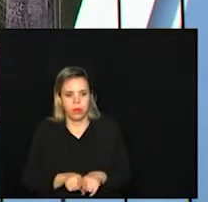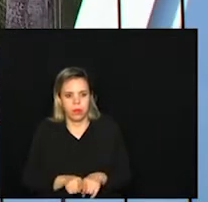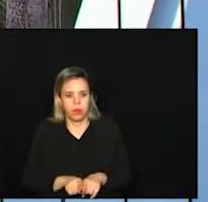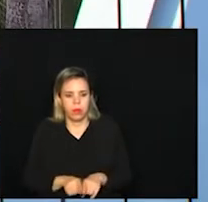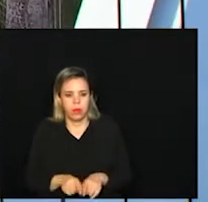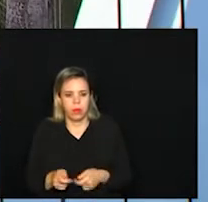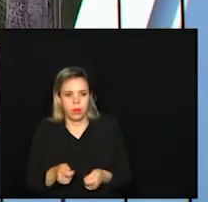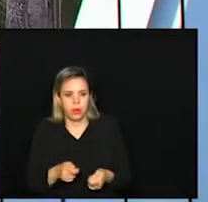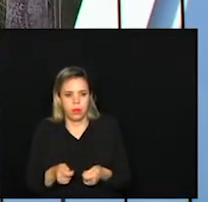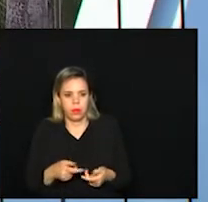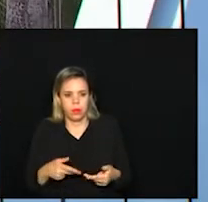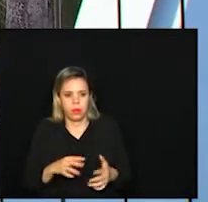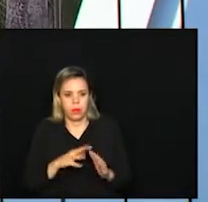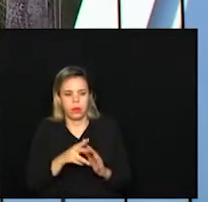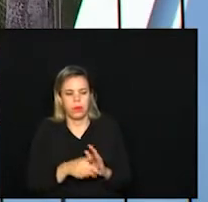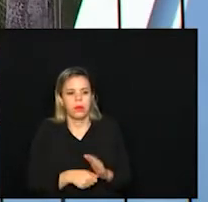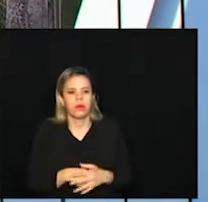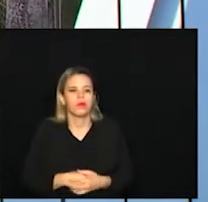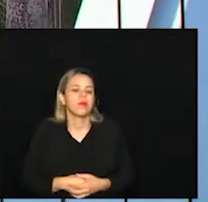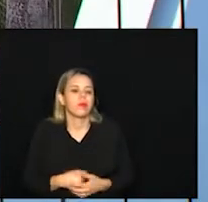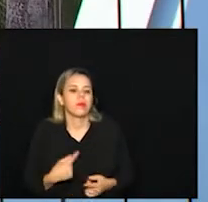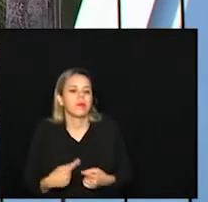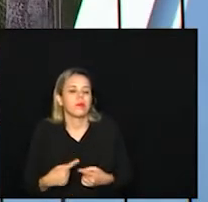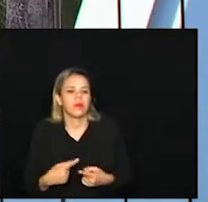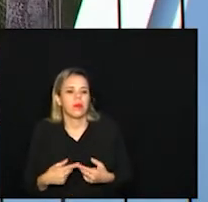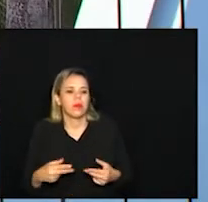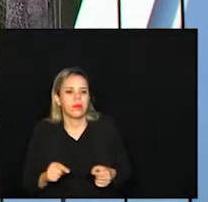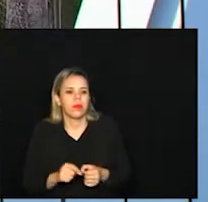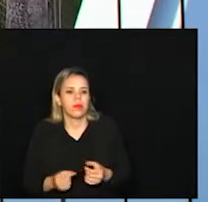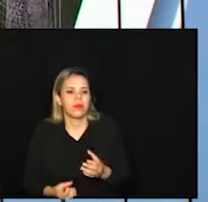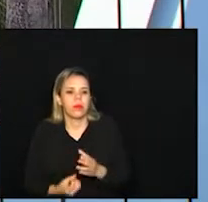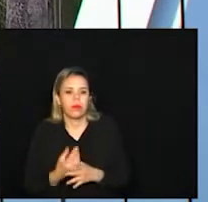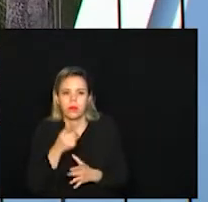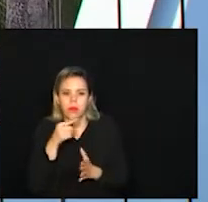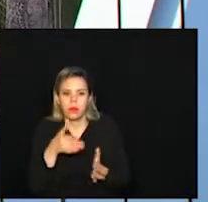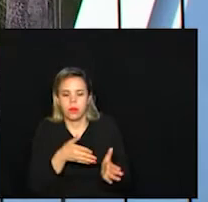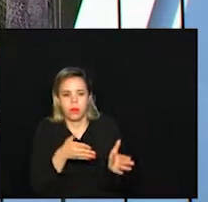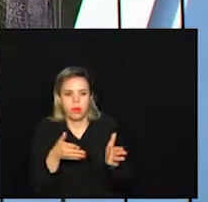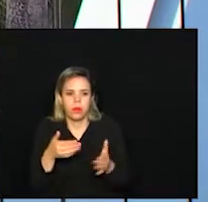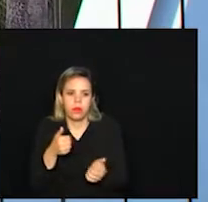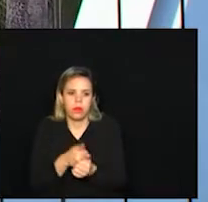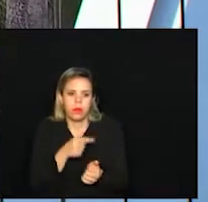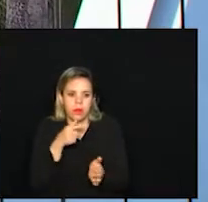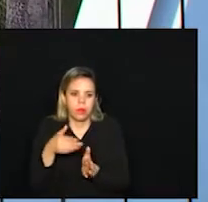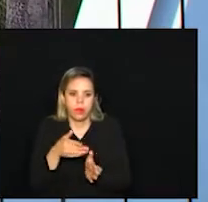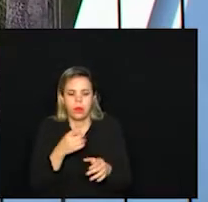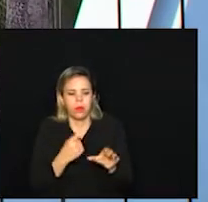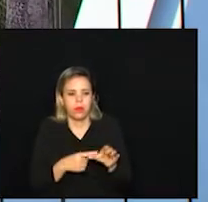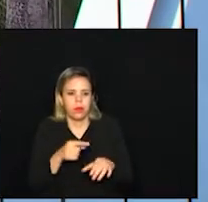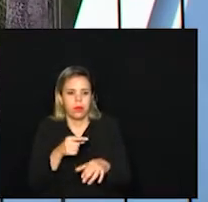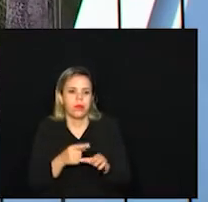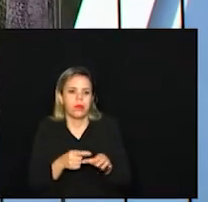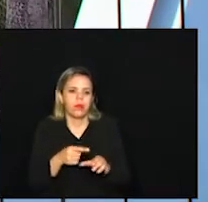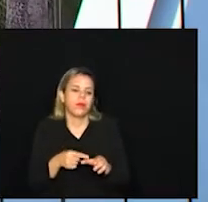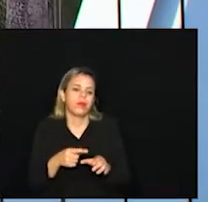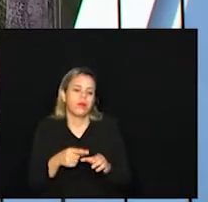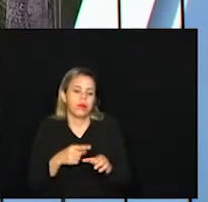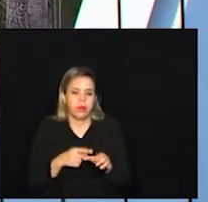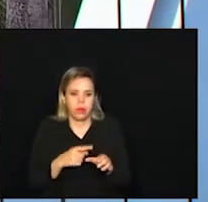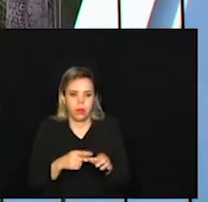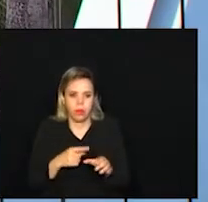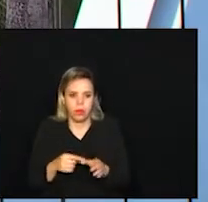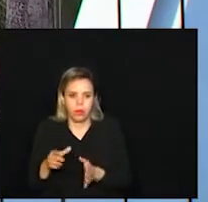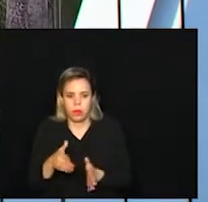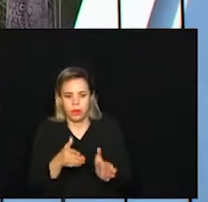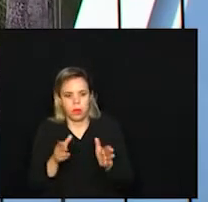que te conta da questão ambiental porque tem várias nascentes ali passa o Rio Capivari passa